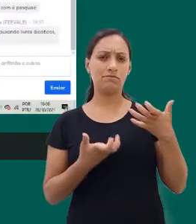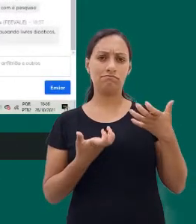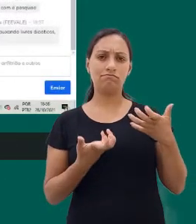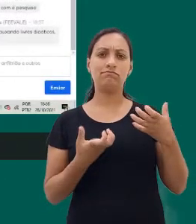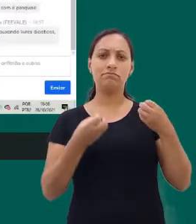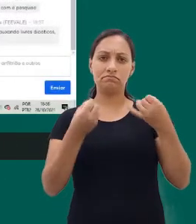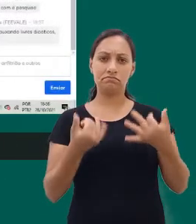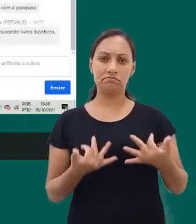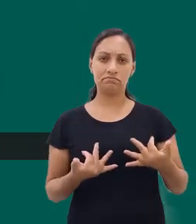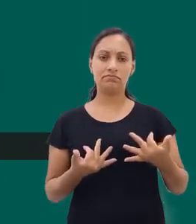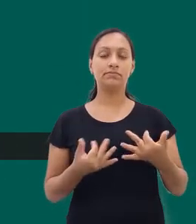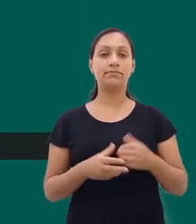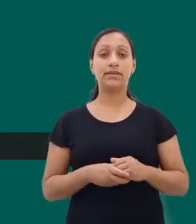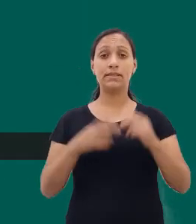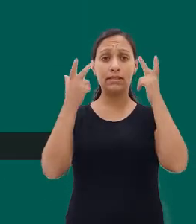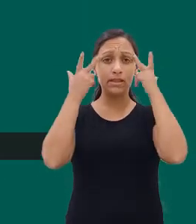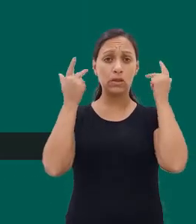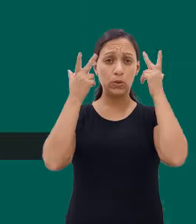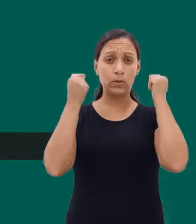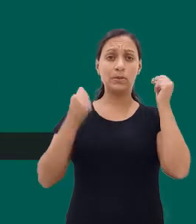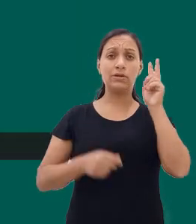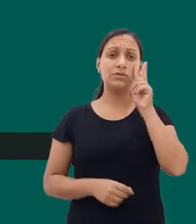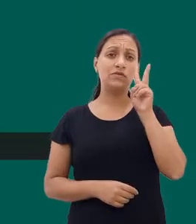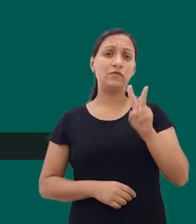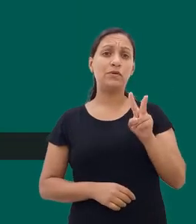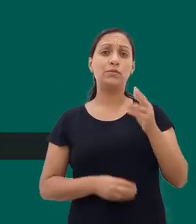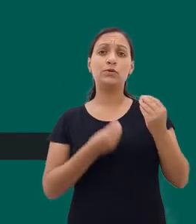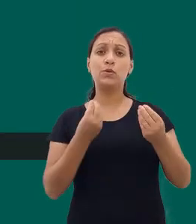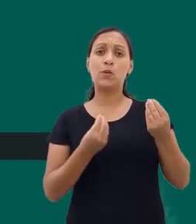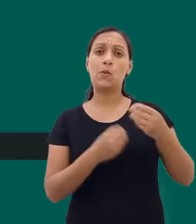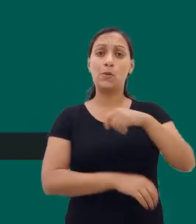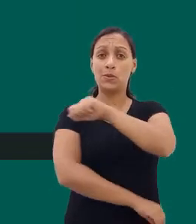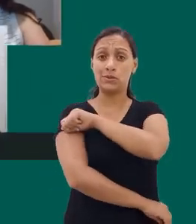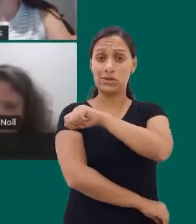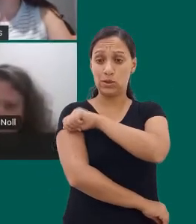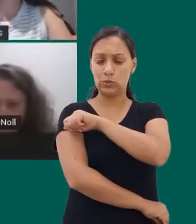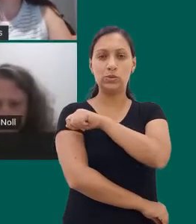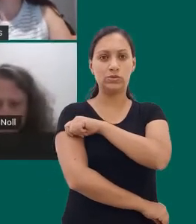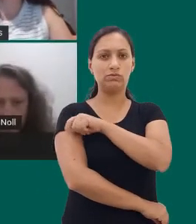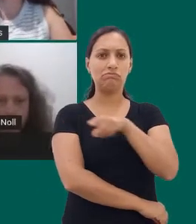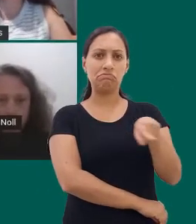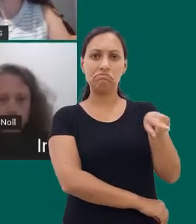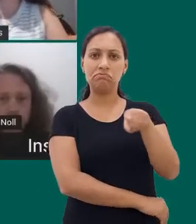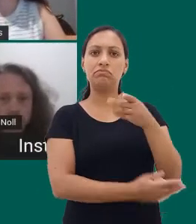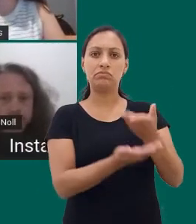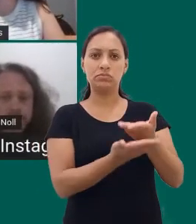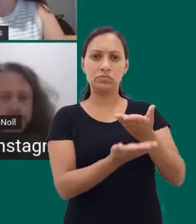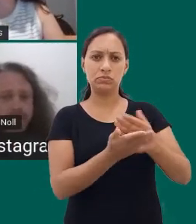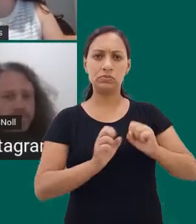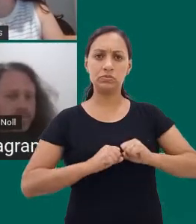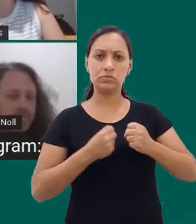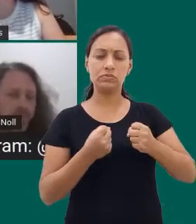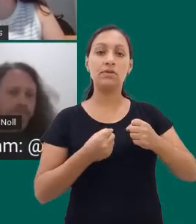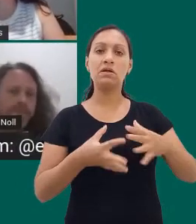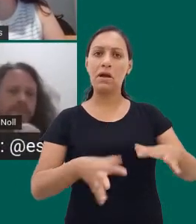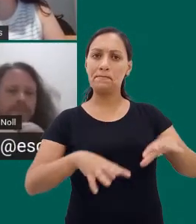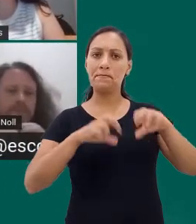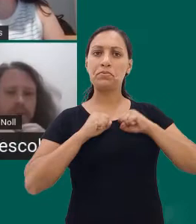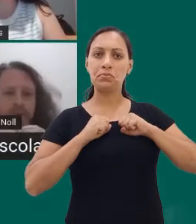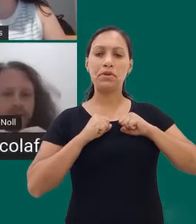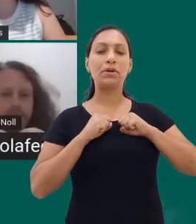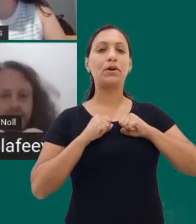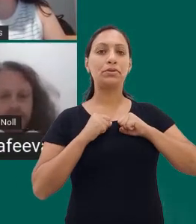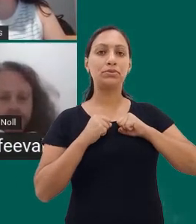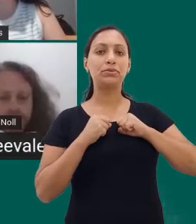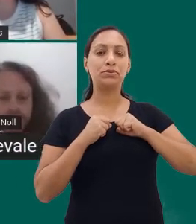a gente naturalmente vê o quanto esses estudantes estudaram estatística, quanto eles se apropriaram, o